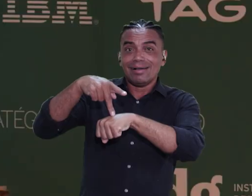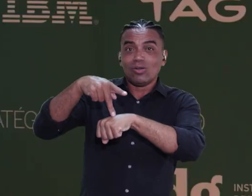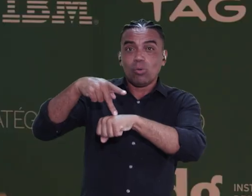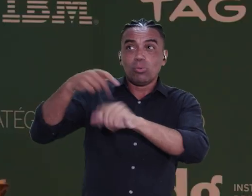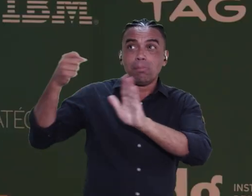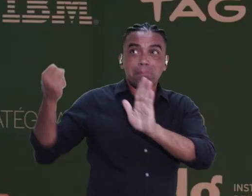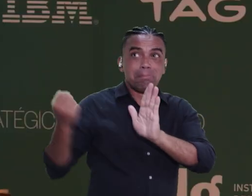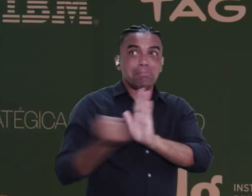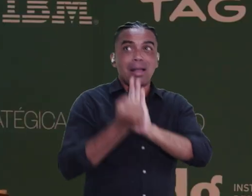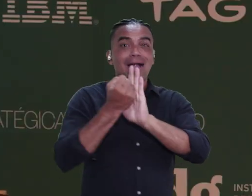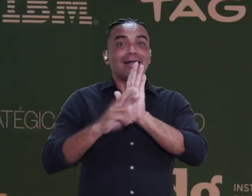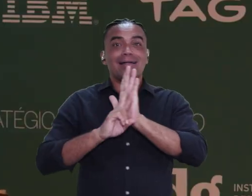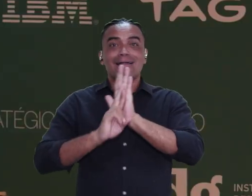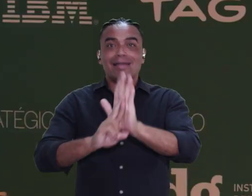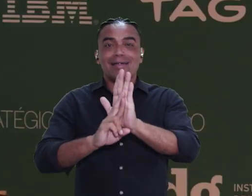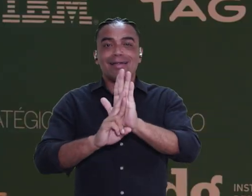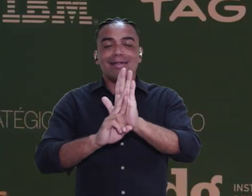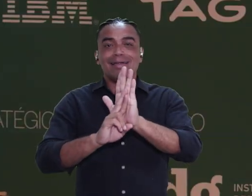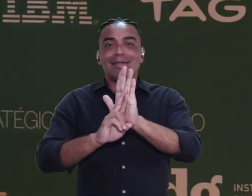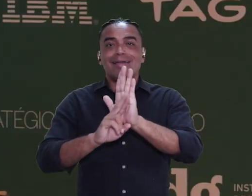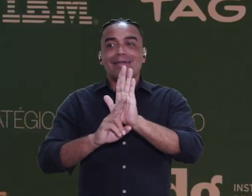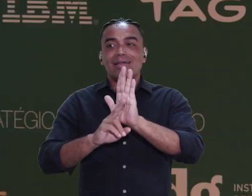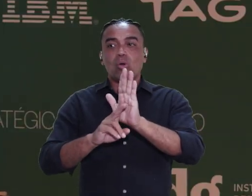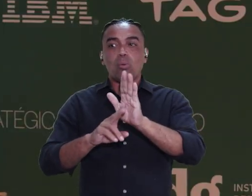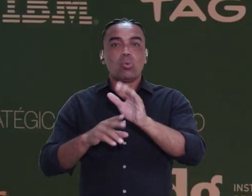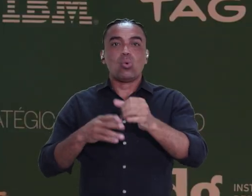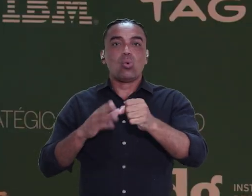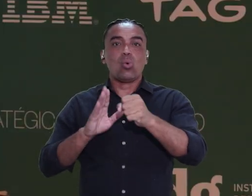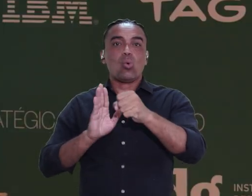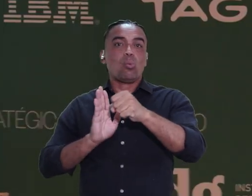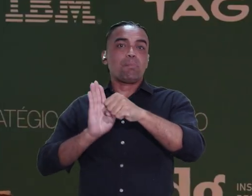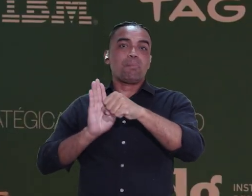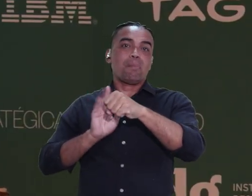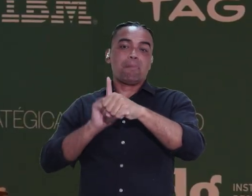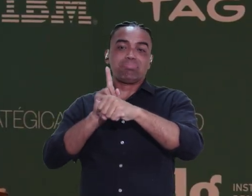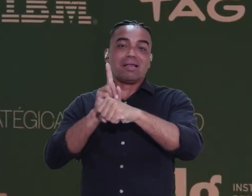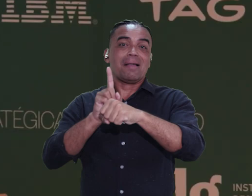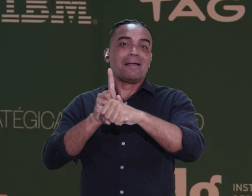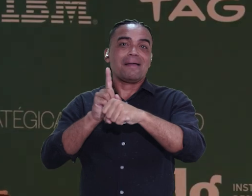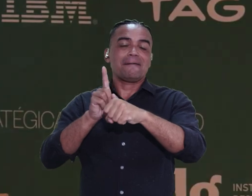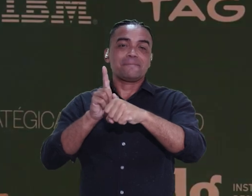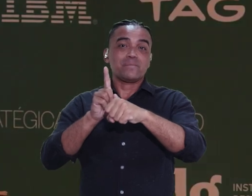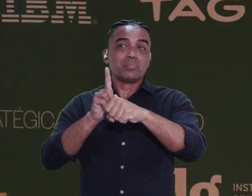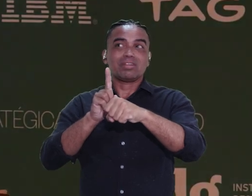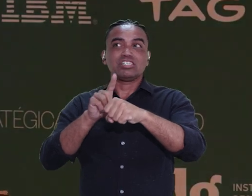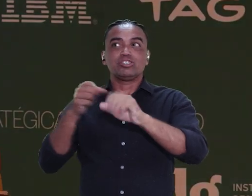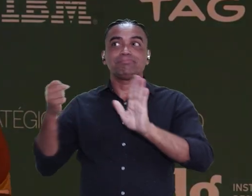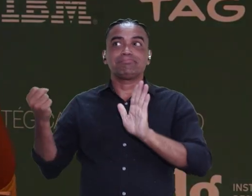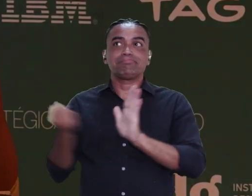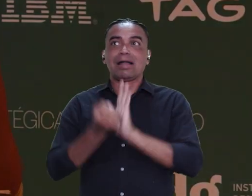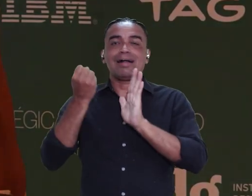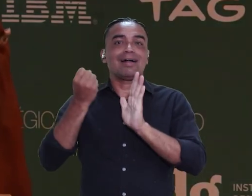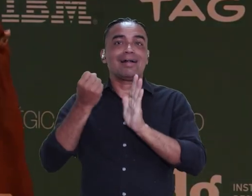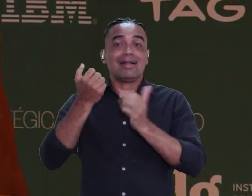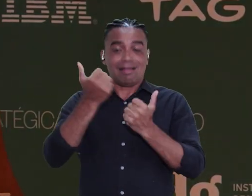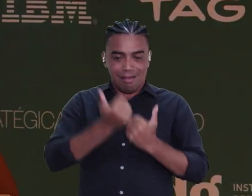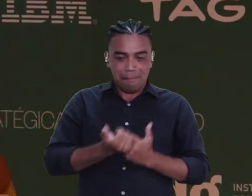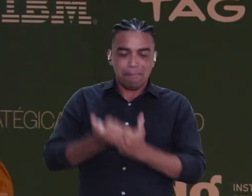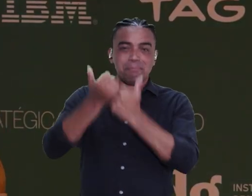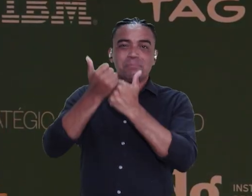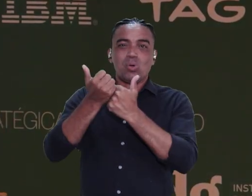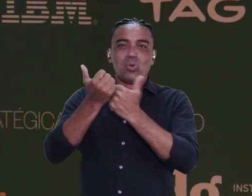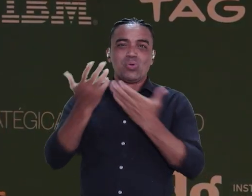representações não necessariamente de obstáculos, mas de sinais, de